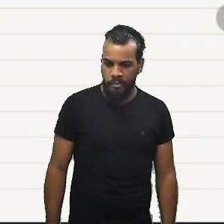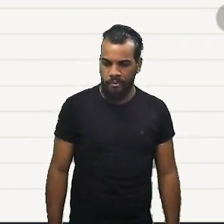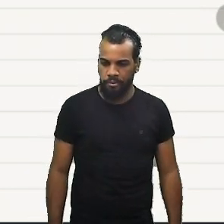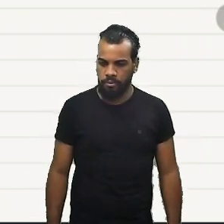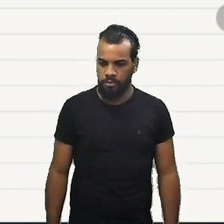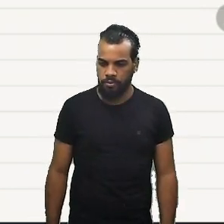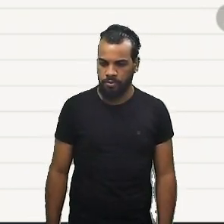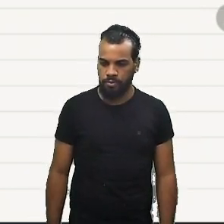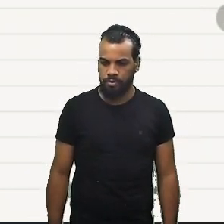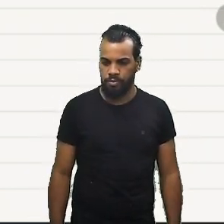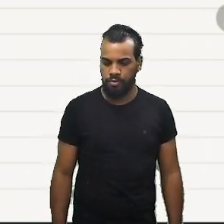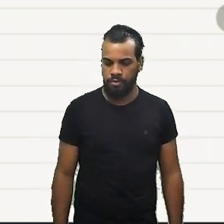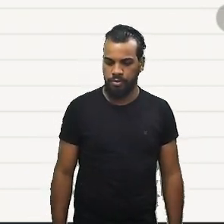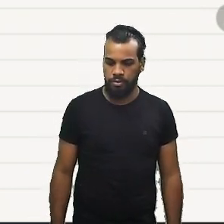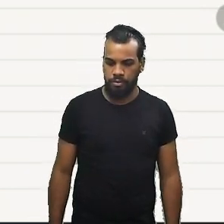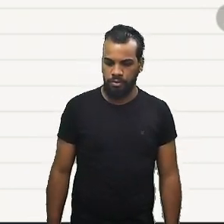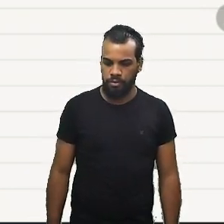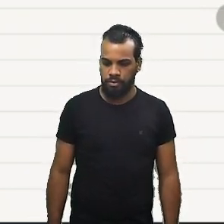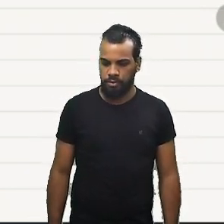usa,